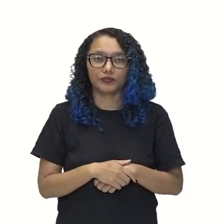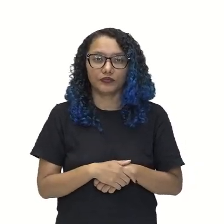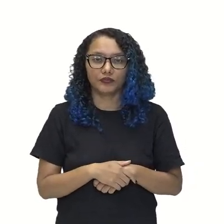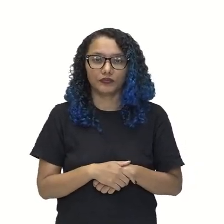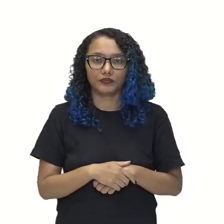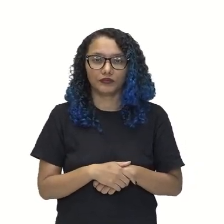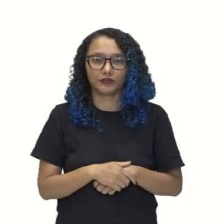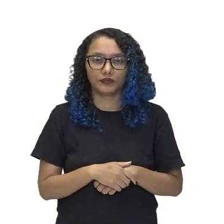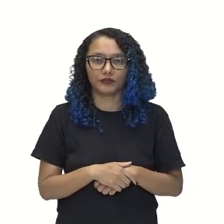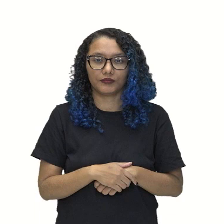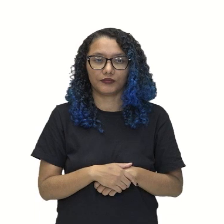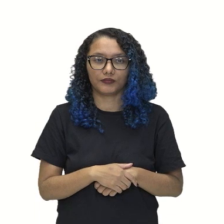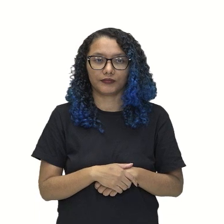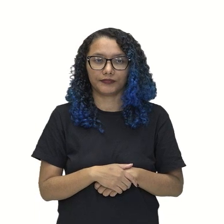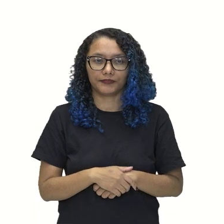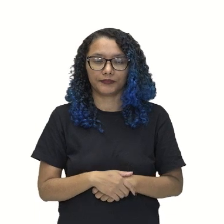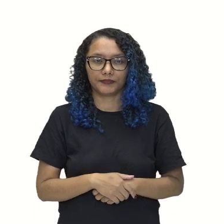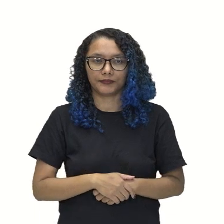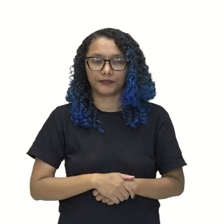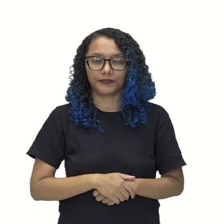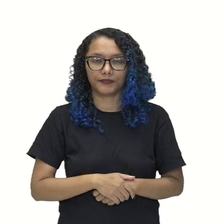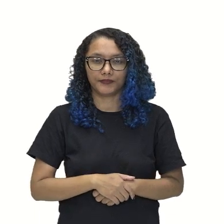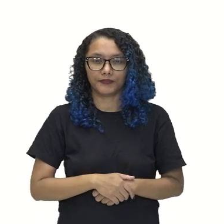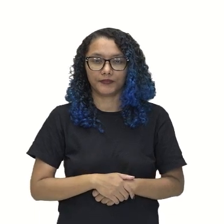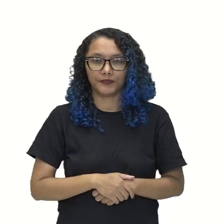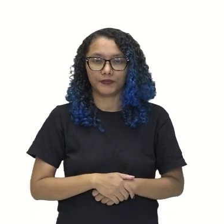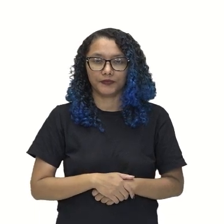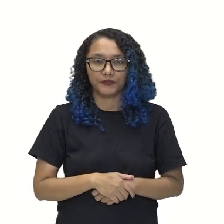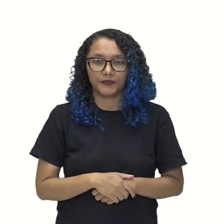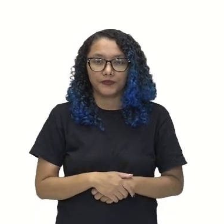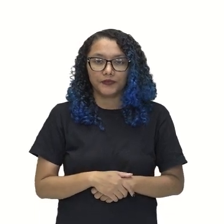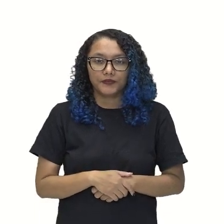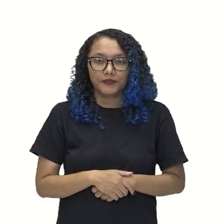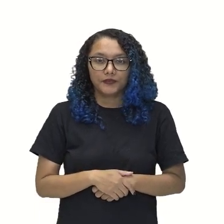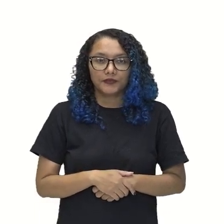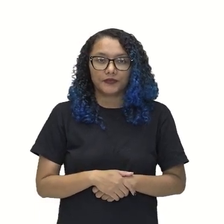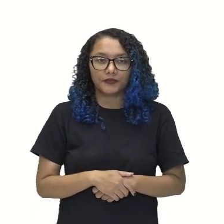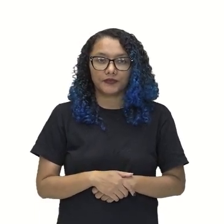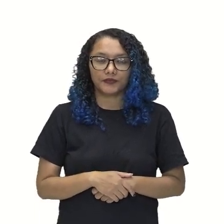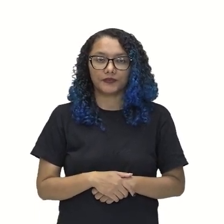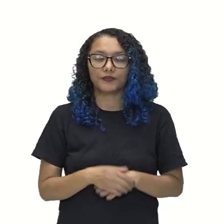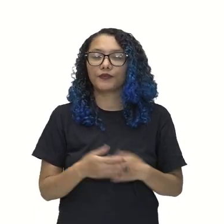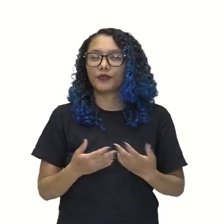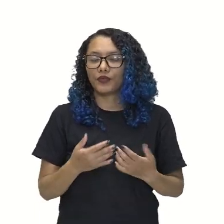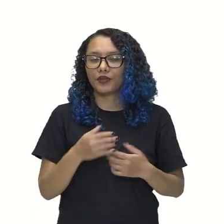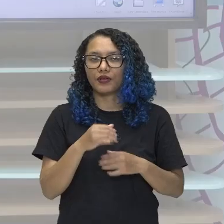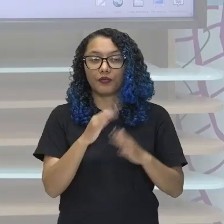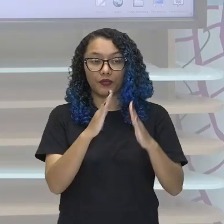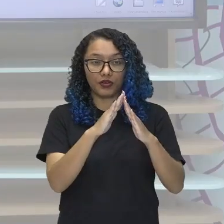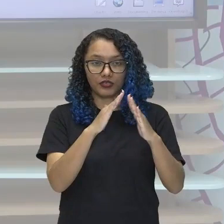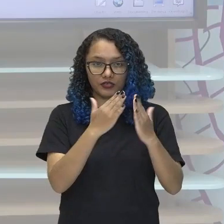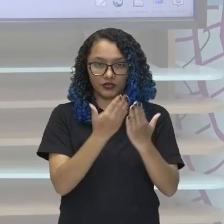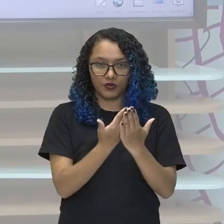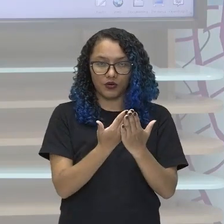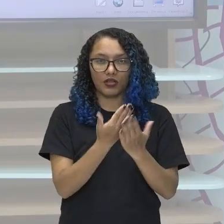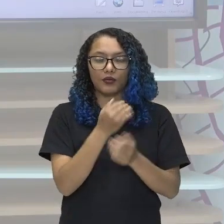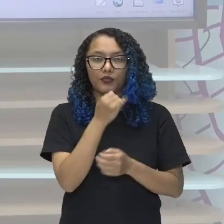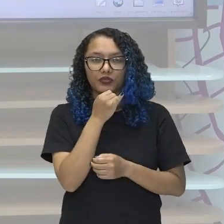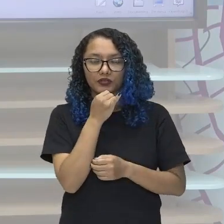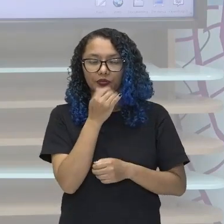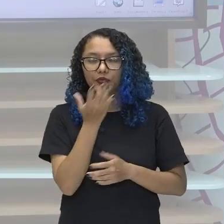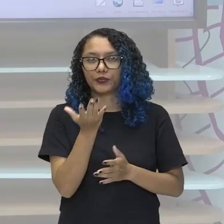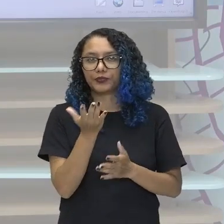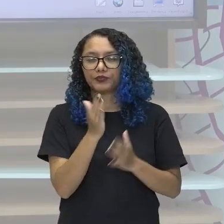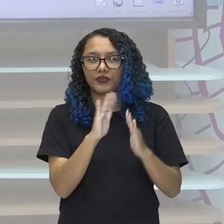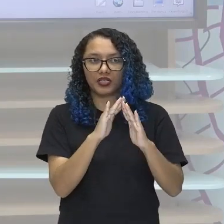eu posso dizer o seguinte, olha, em uma escola, né, eu tenho